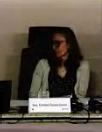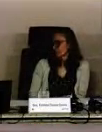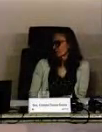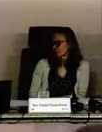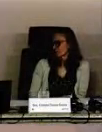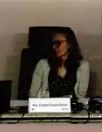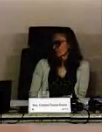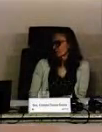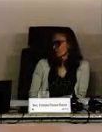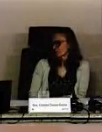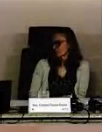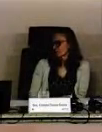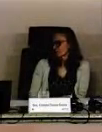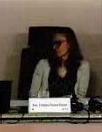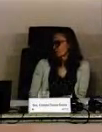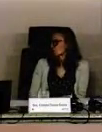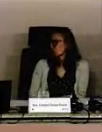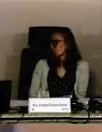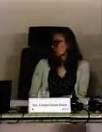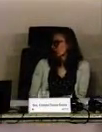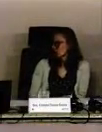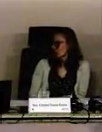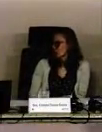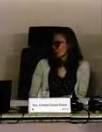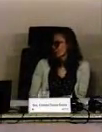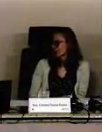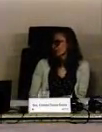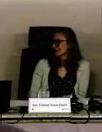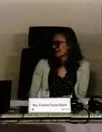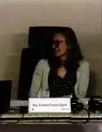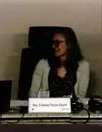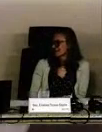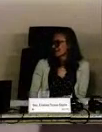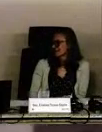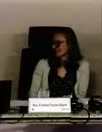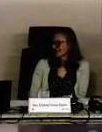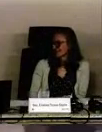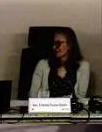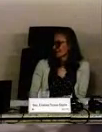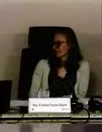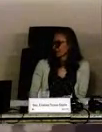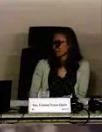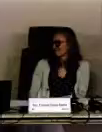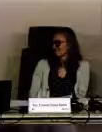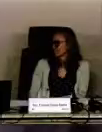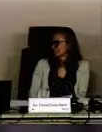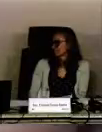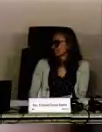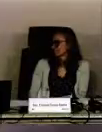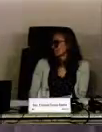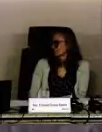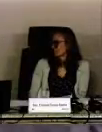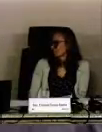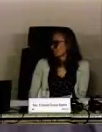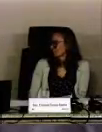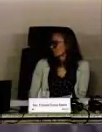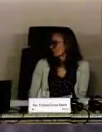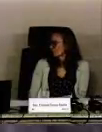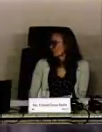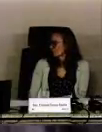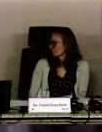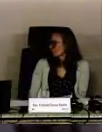Existam famílias transexuais, principalmente transexuais com filhos biológicos. Exatamente. Então a sociedade ela não está preparada para isso.